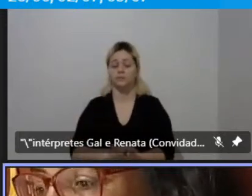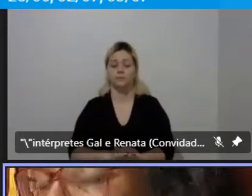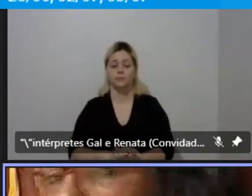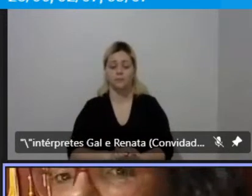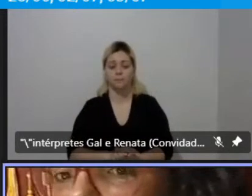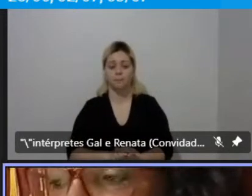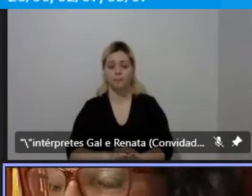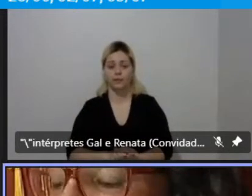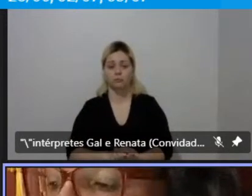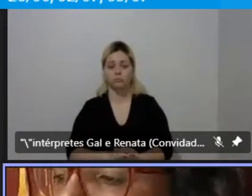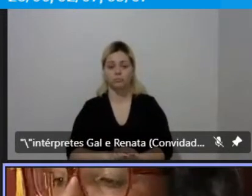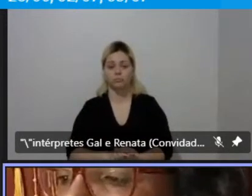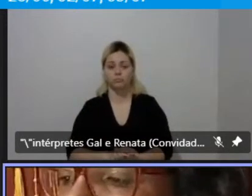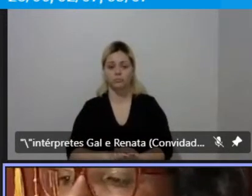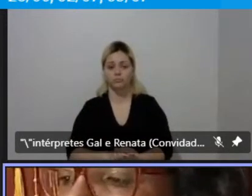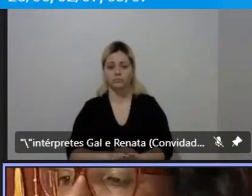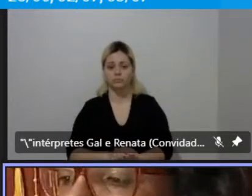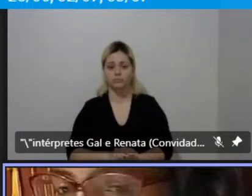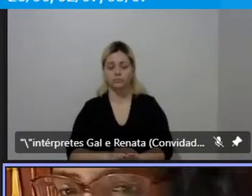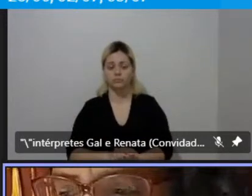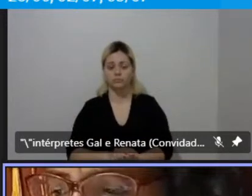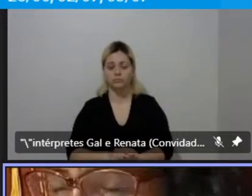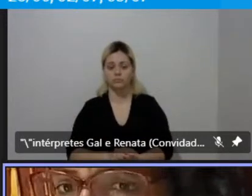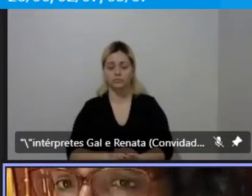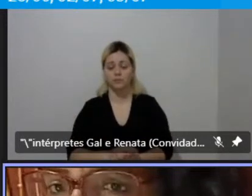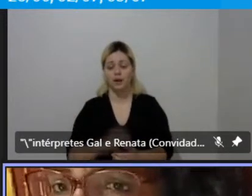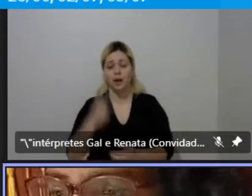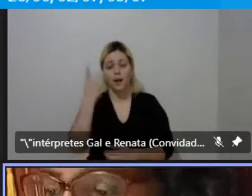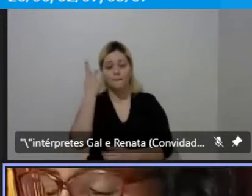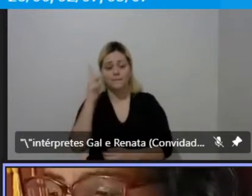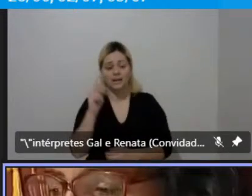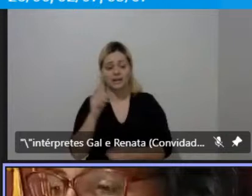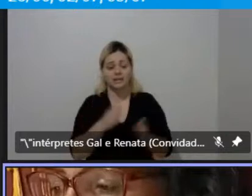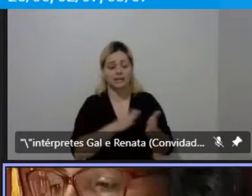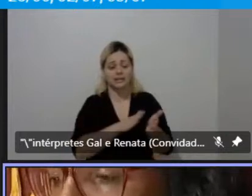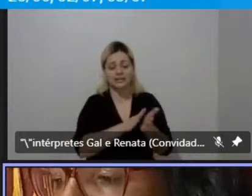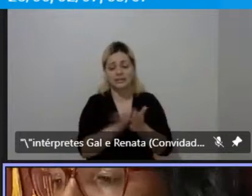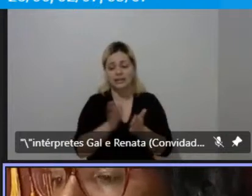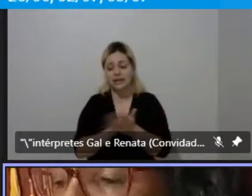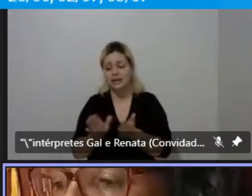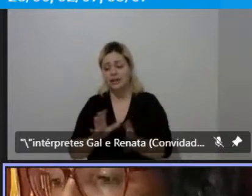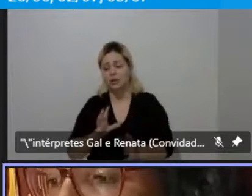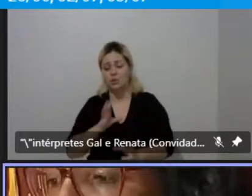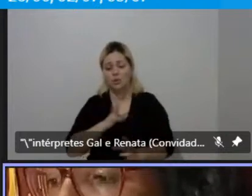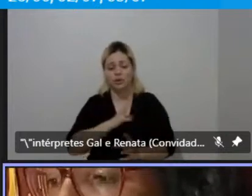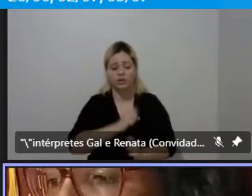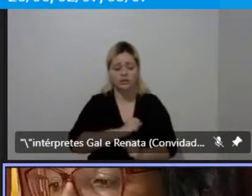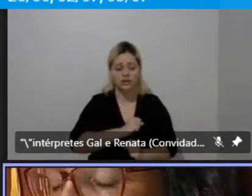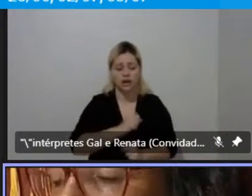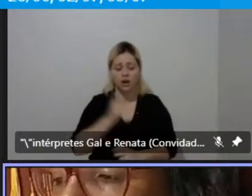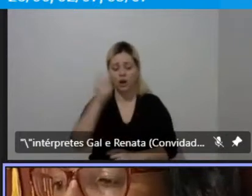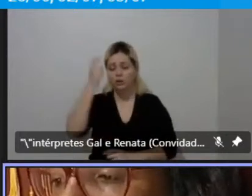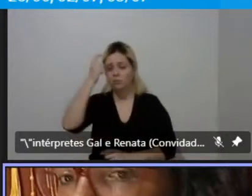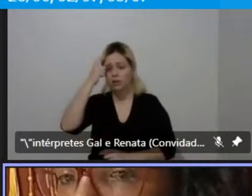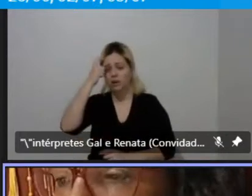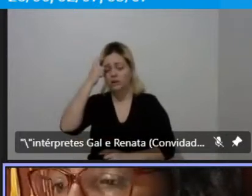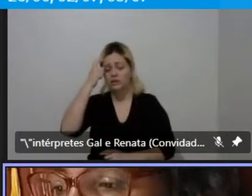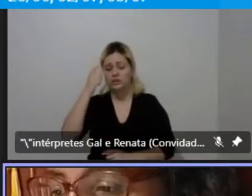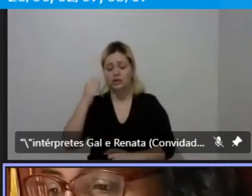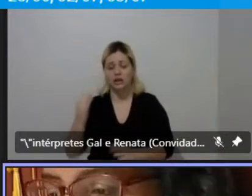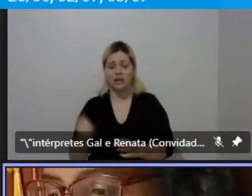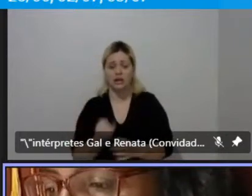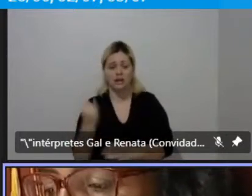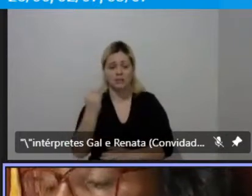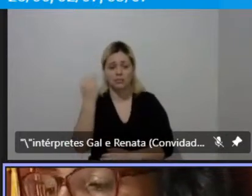da nossa colonialidade moderna, e descolonizar corações e mentes é fundamental para seguir